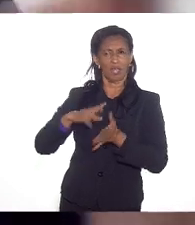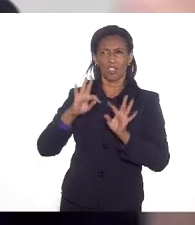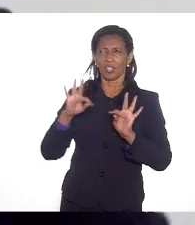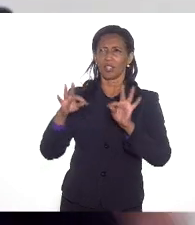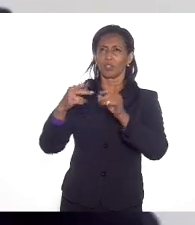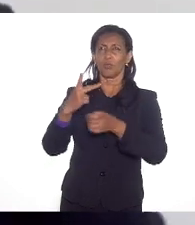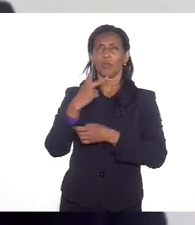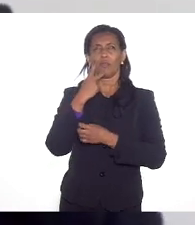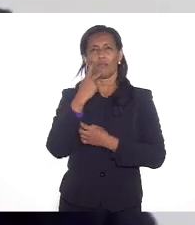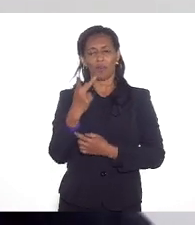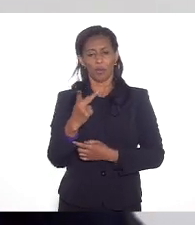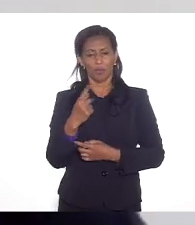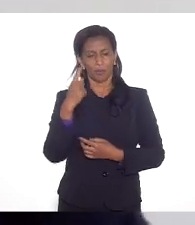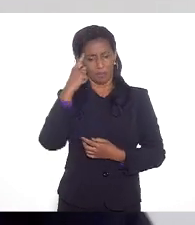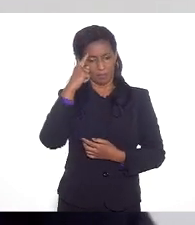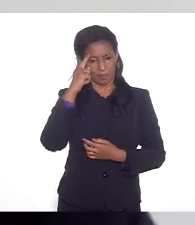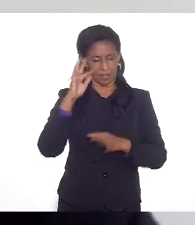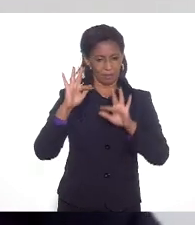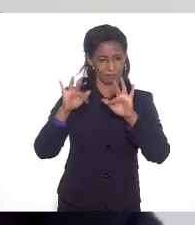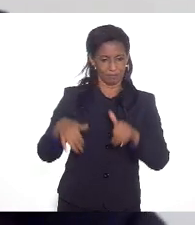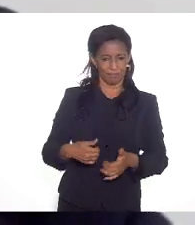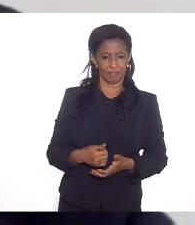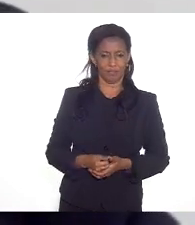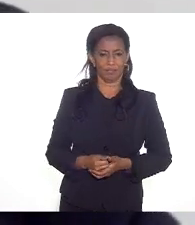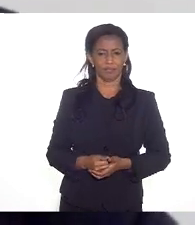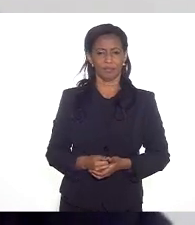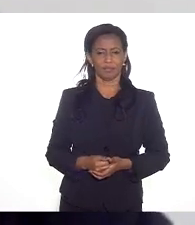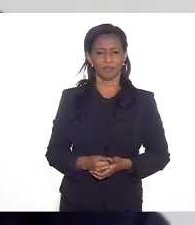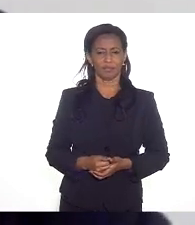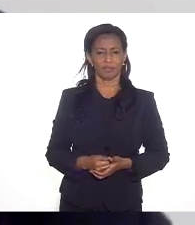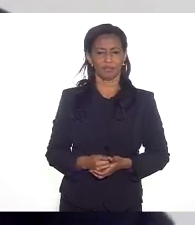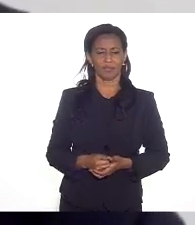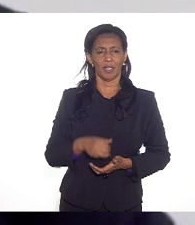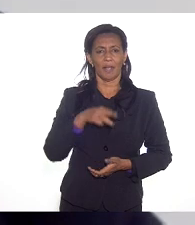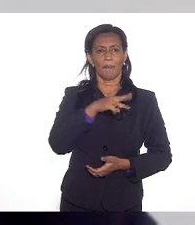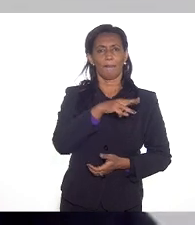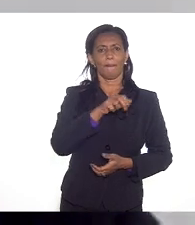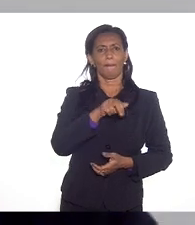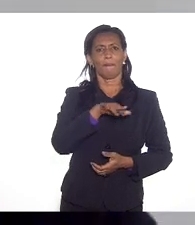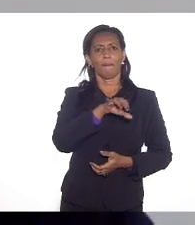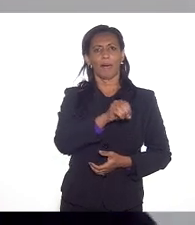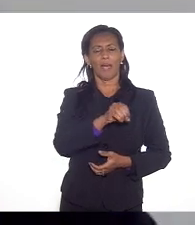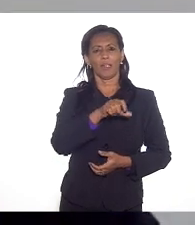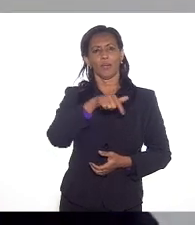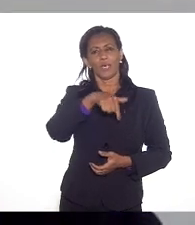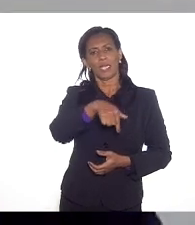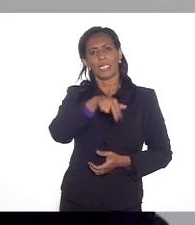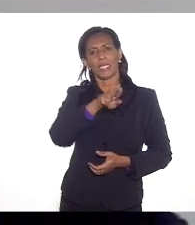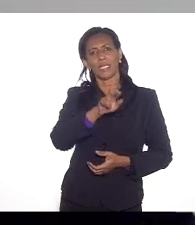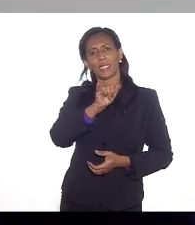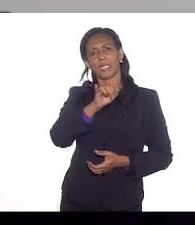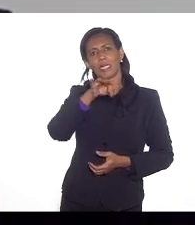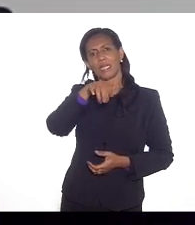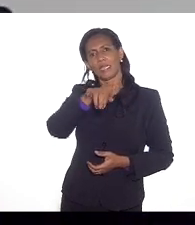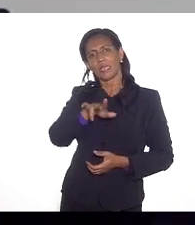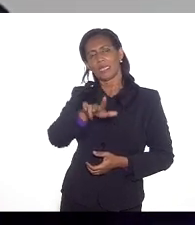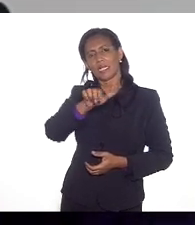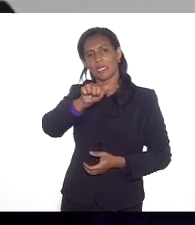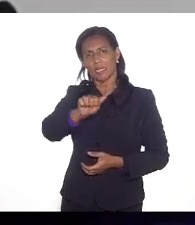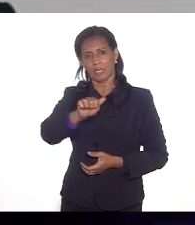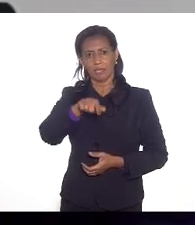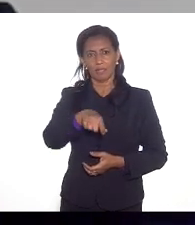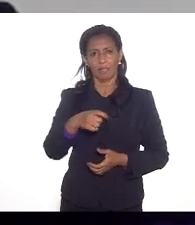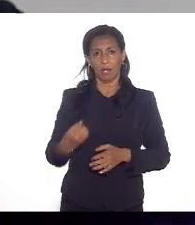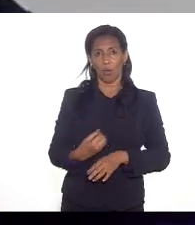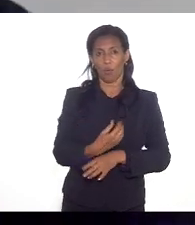falou no Poeta e pra encerrar presidente um dia Mário Quintana a criar um